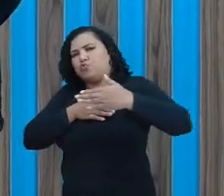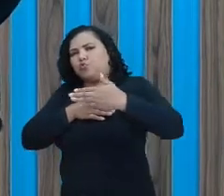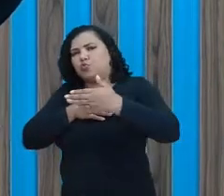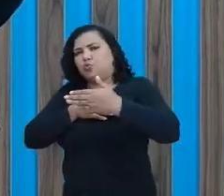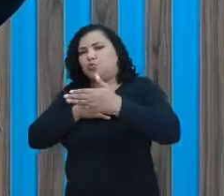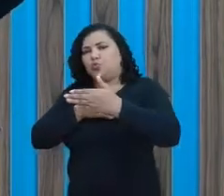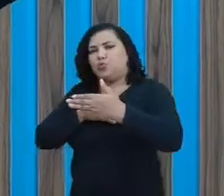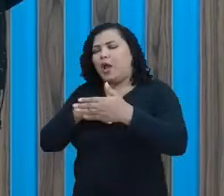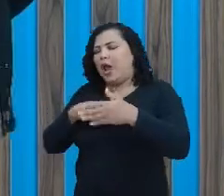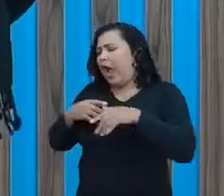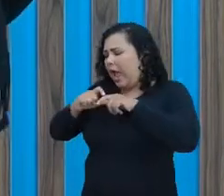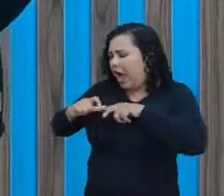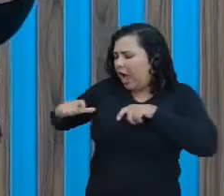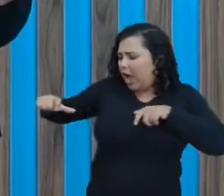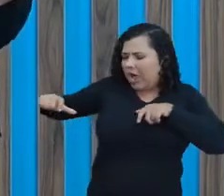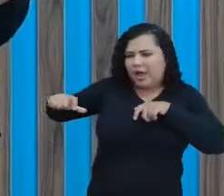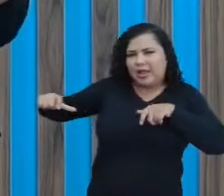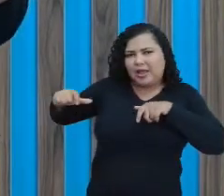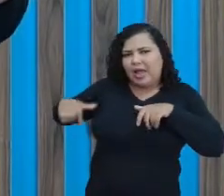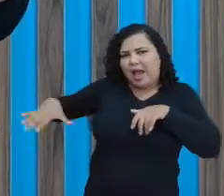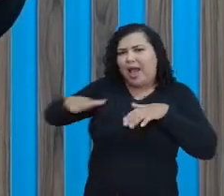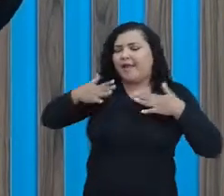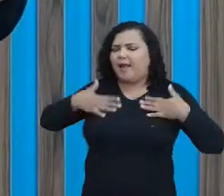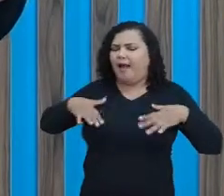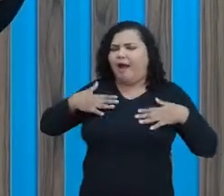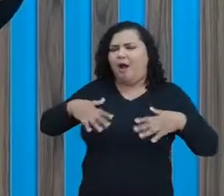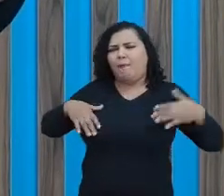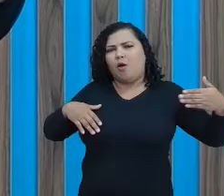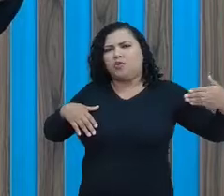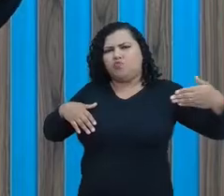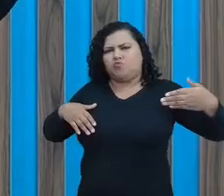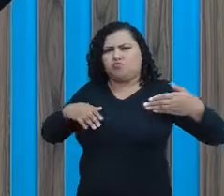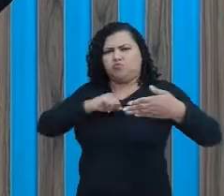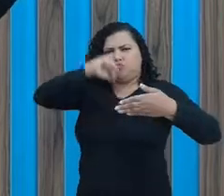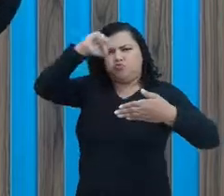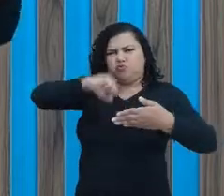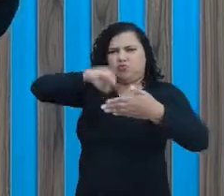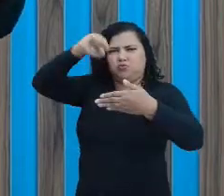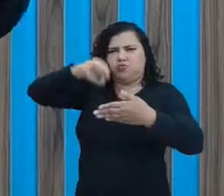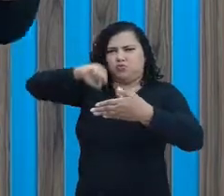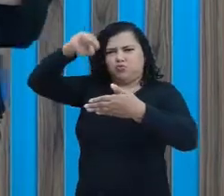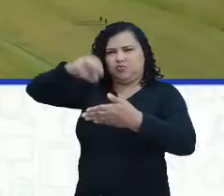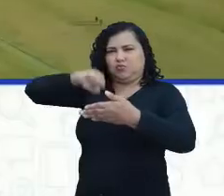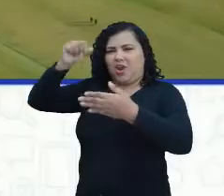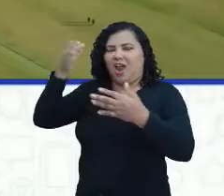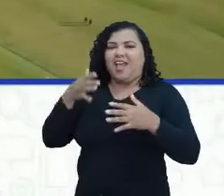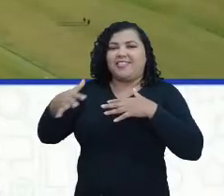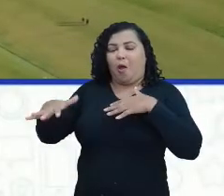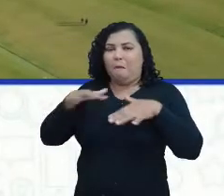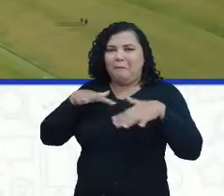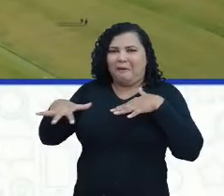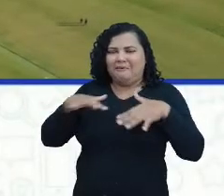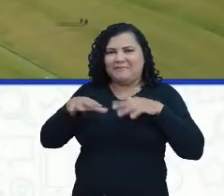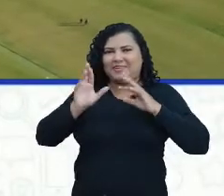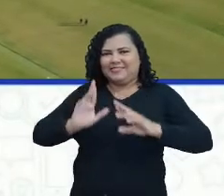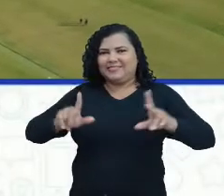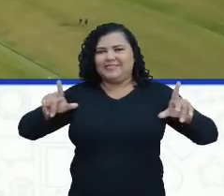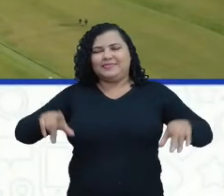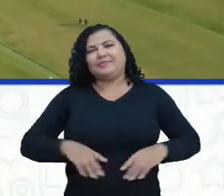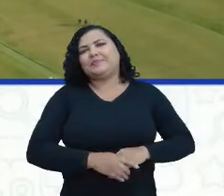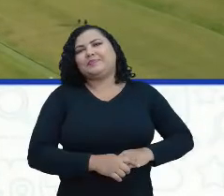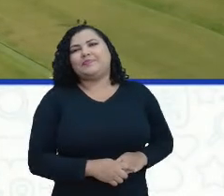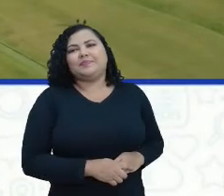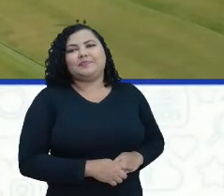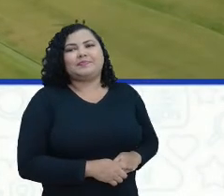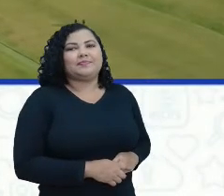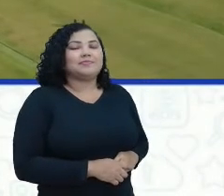aquele trem e muda, né, aquela realidade sonora daquele lugar naquele momento. E aí, né,